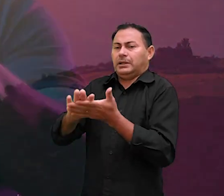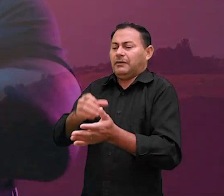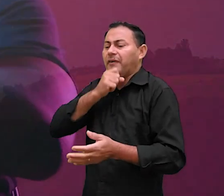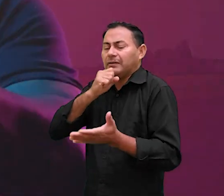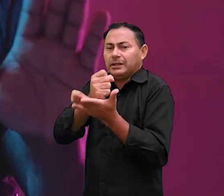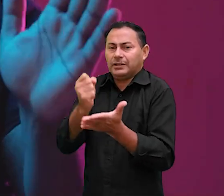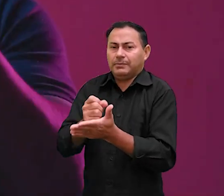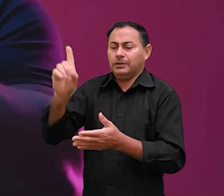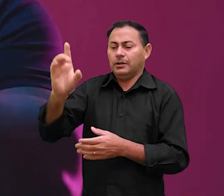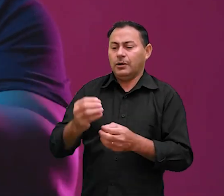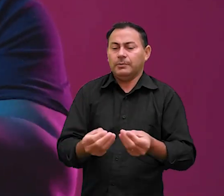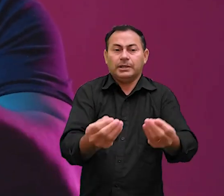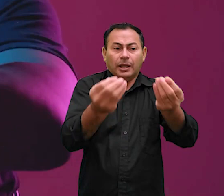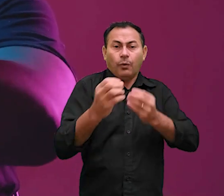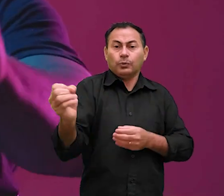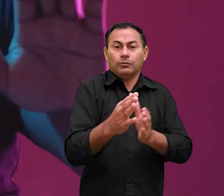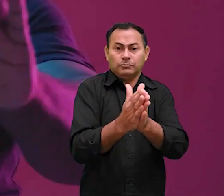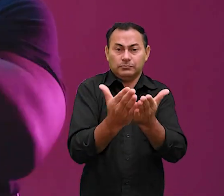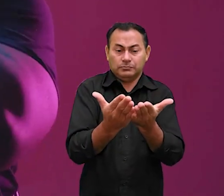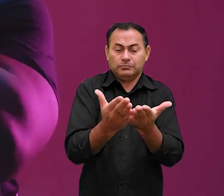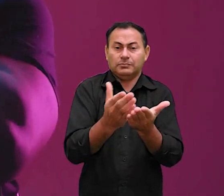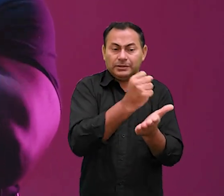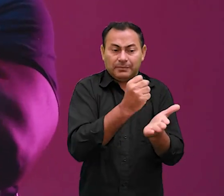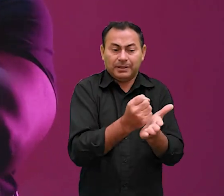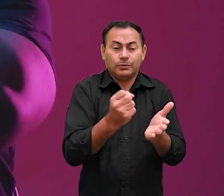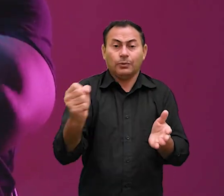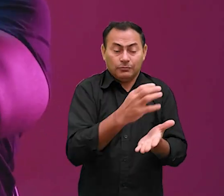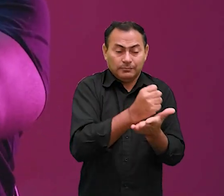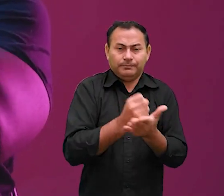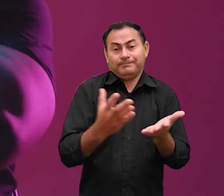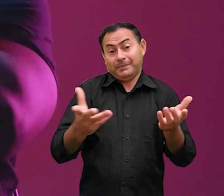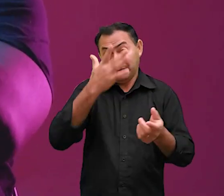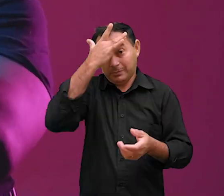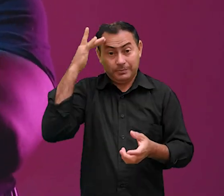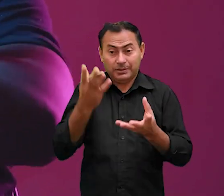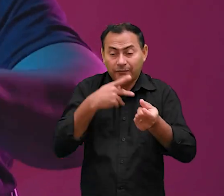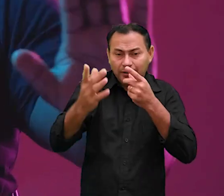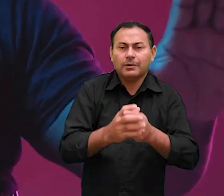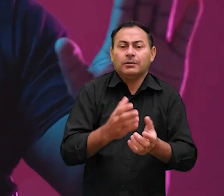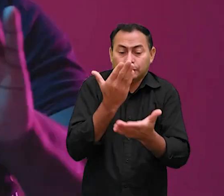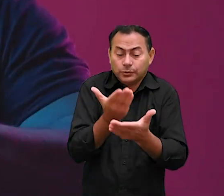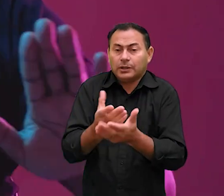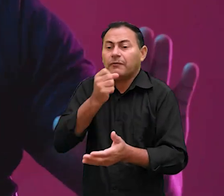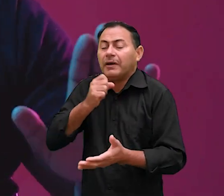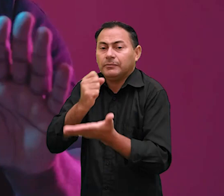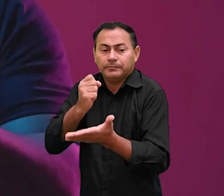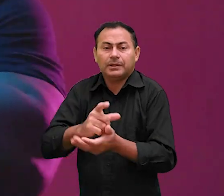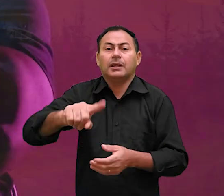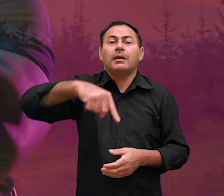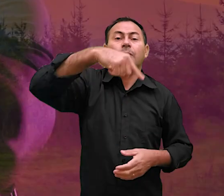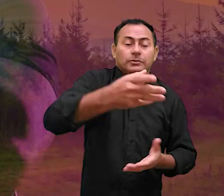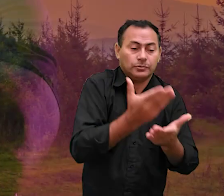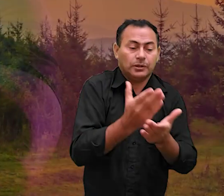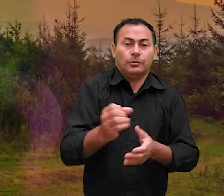nada do Velho Testamento, só me dê o Novo Testamento. Muita gente diz isso. Quando fazemos o estudo do Velho Testamento e logo depois estudamos